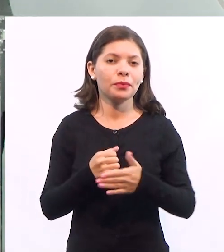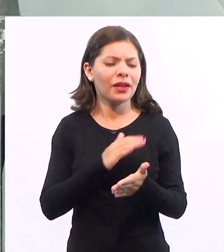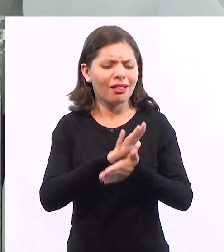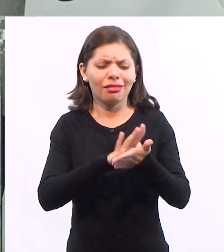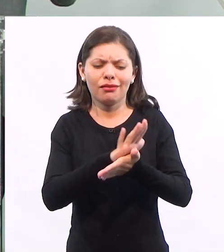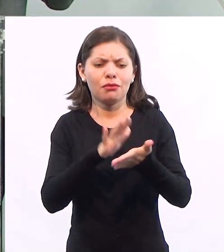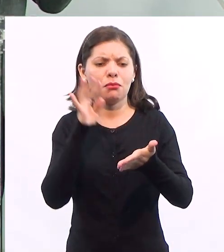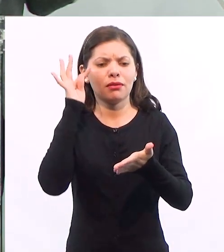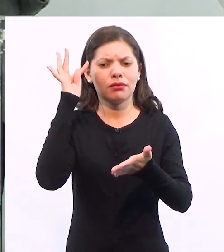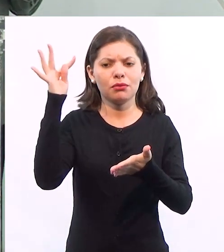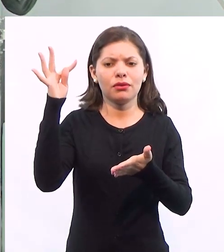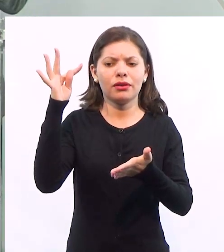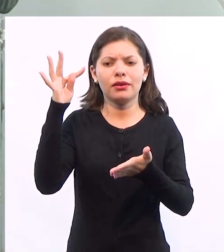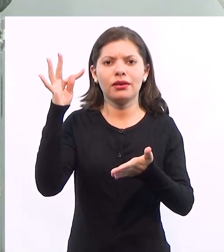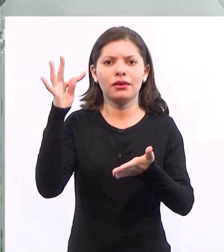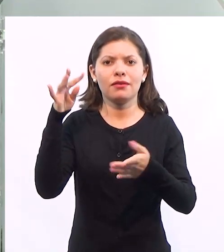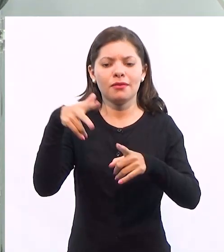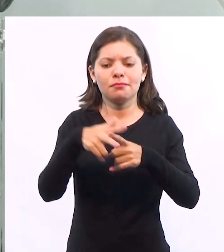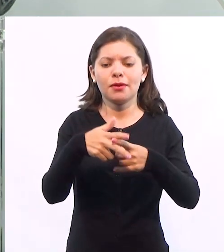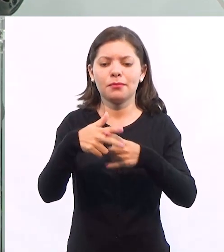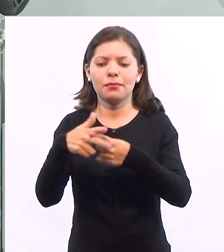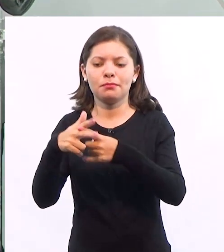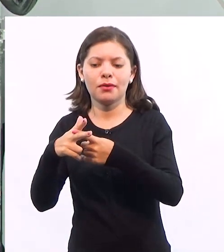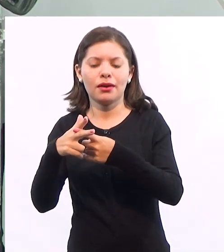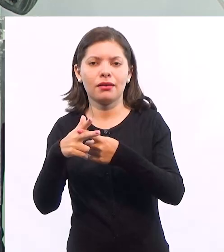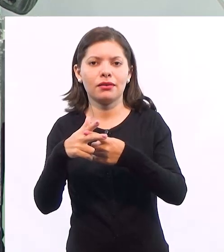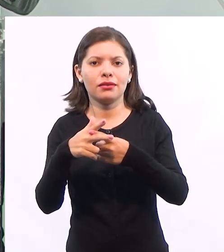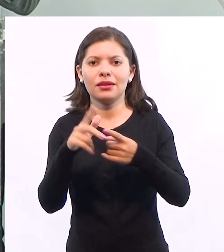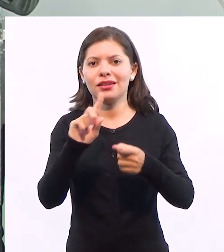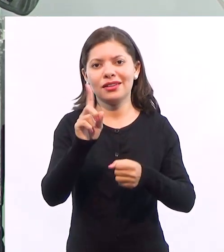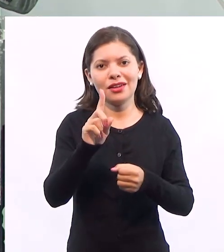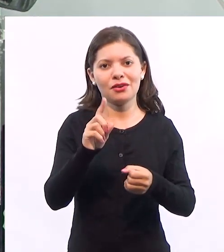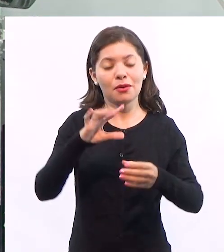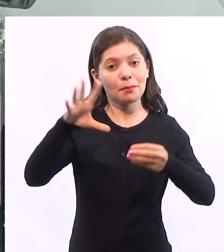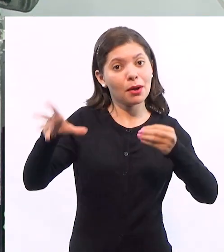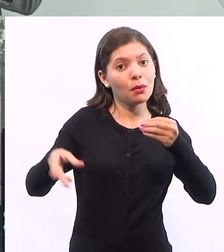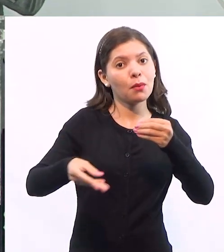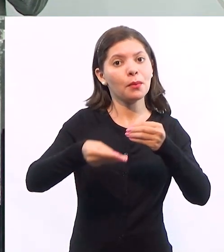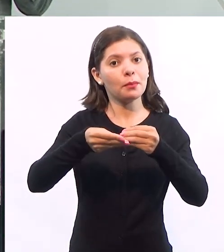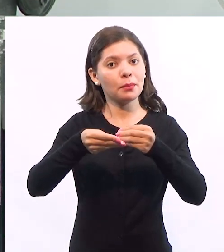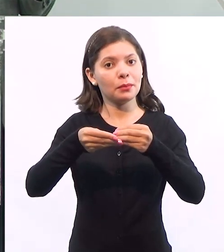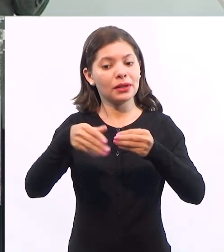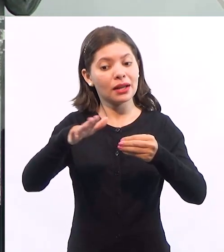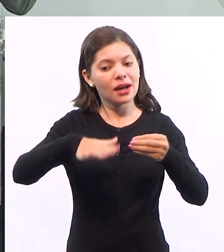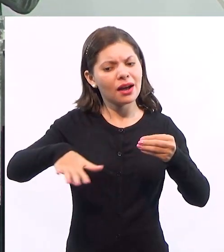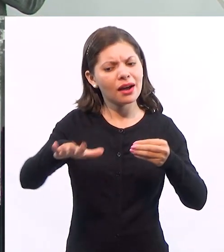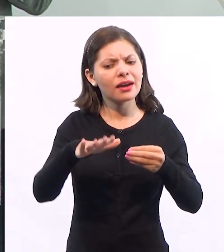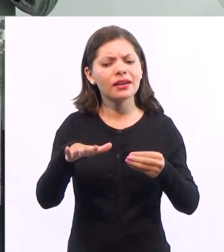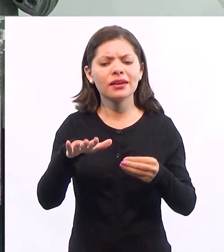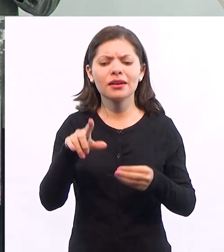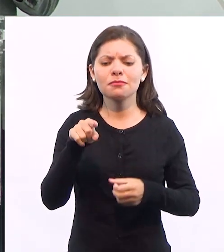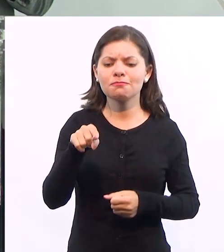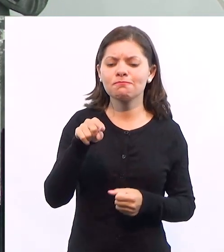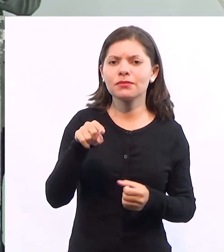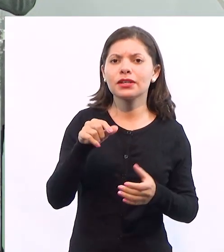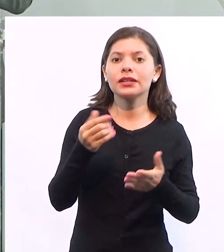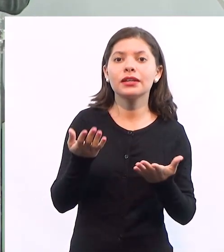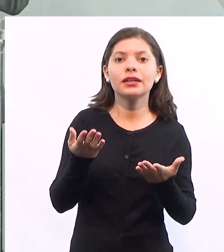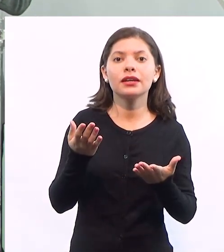veio para corrigir a anterior, mas ela veio para complementar alguma área que tenha